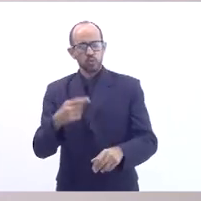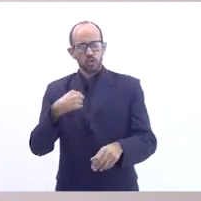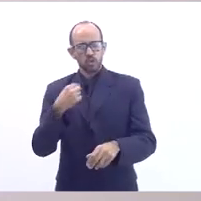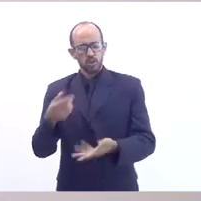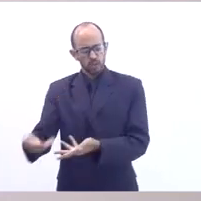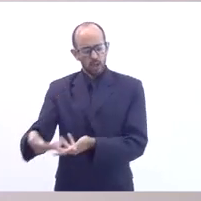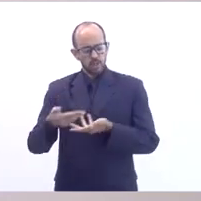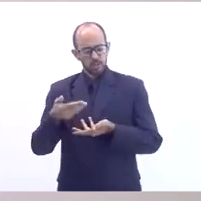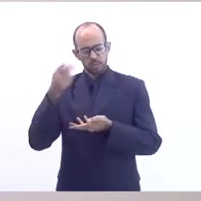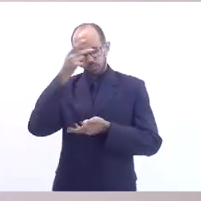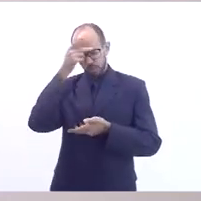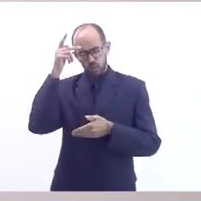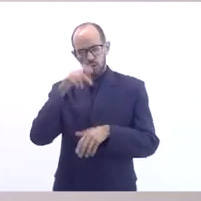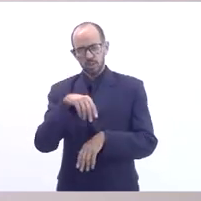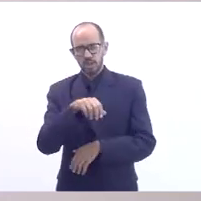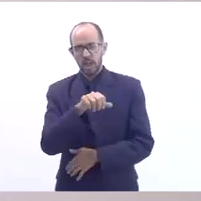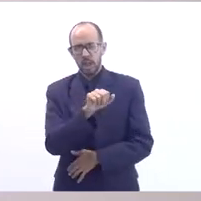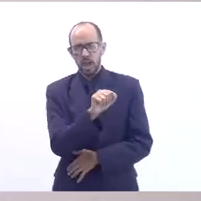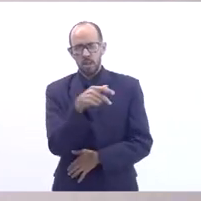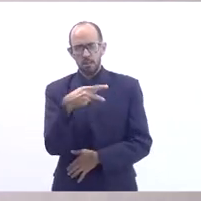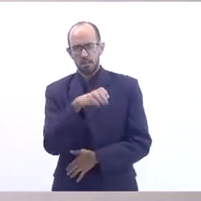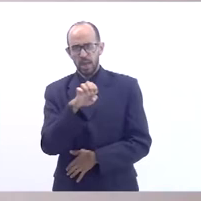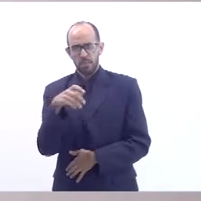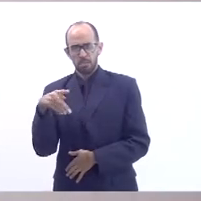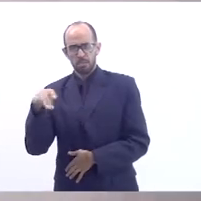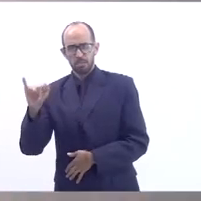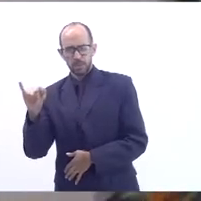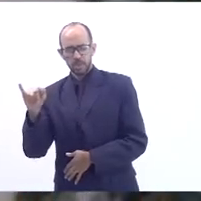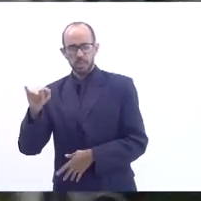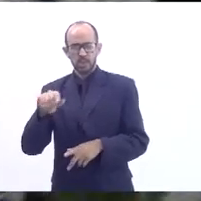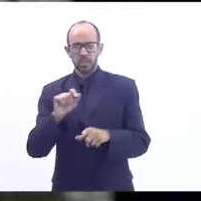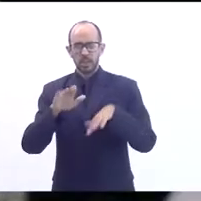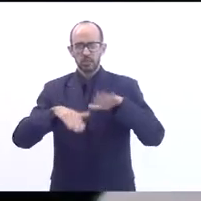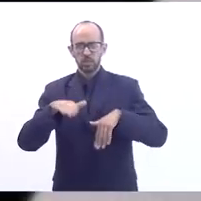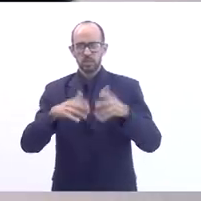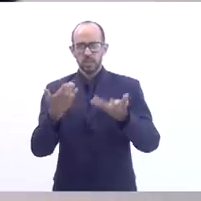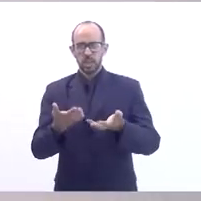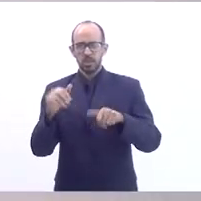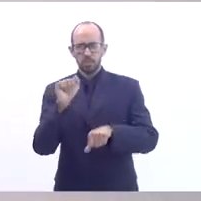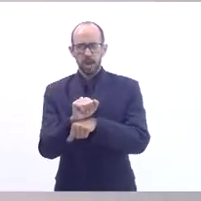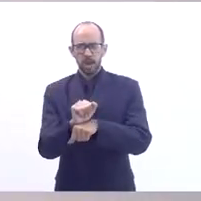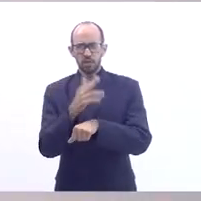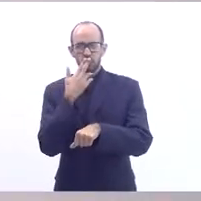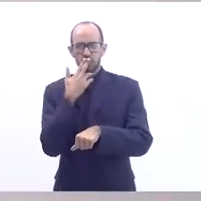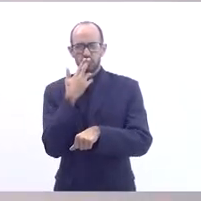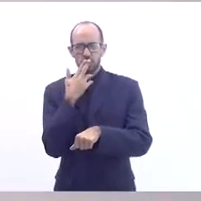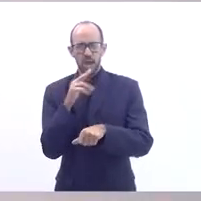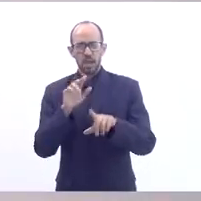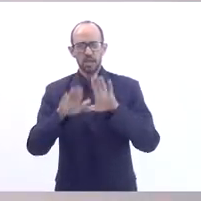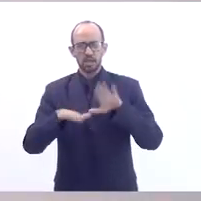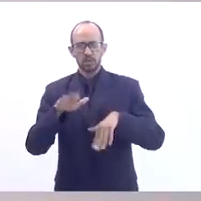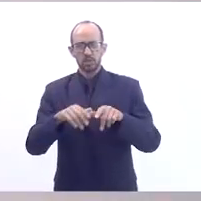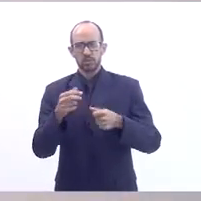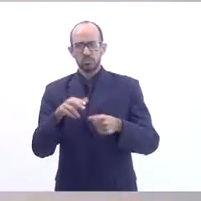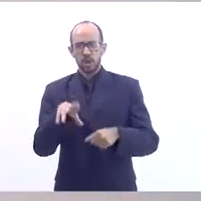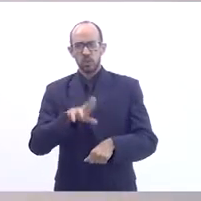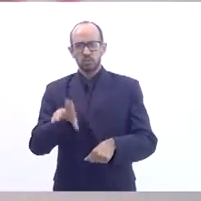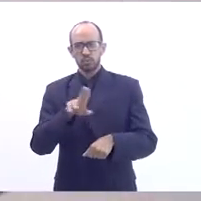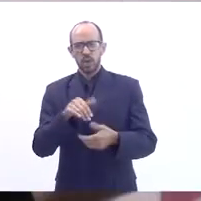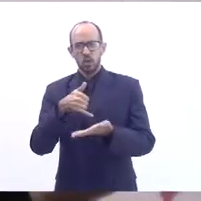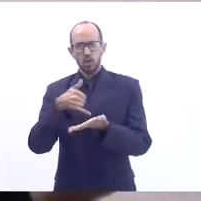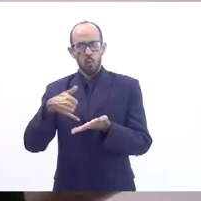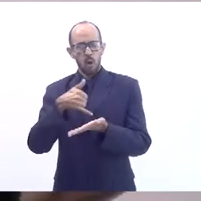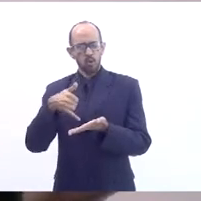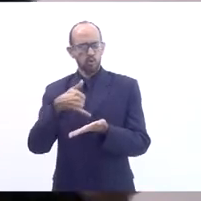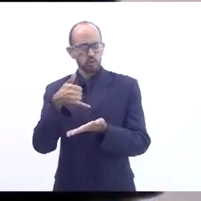lá na PEP é que às vezes para querem parar de fumar né para usar um óleo